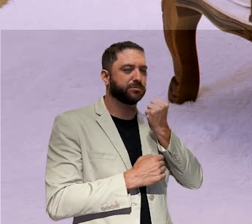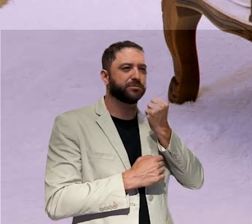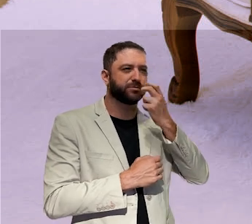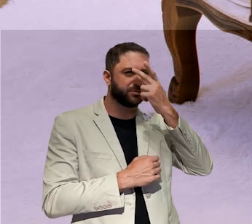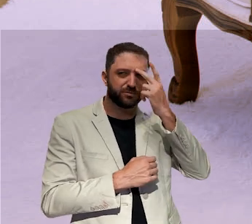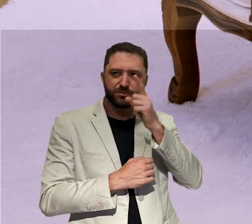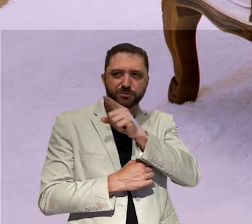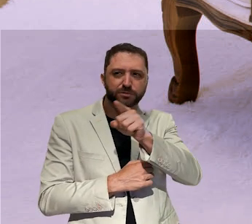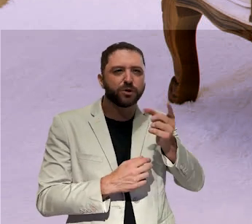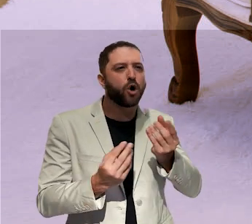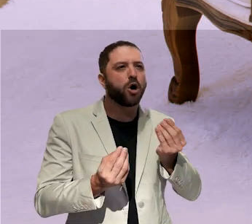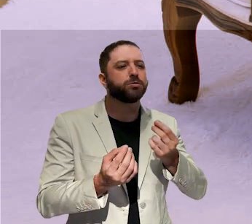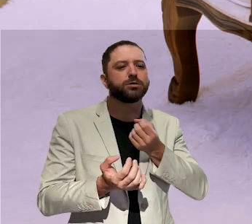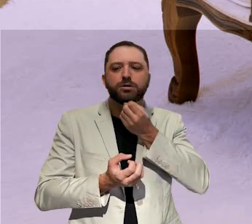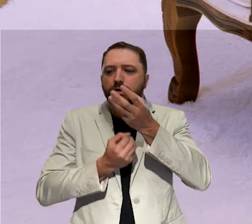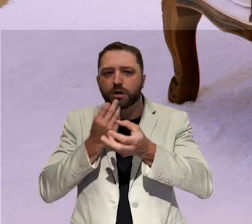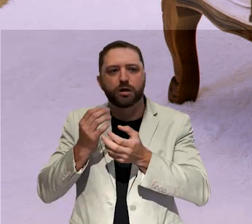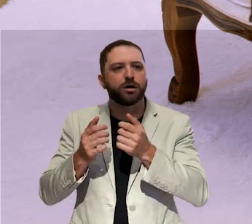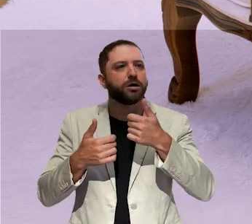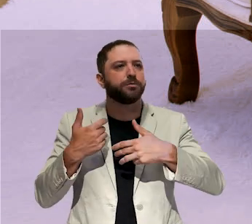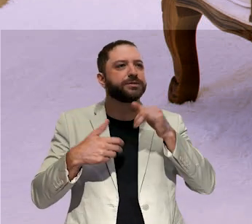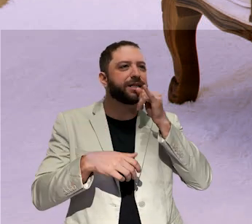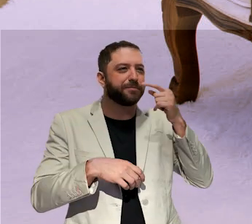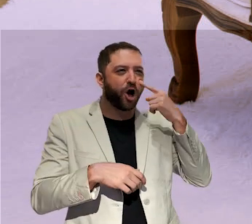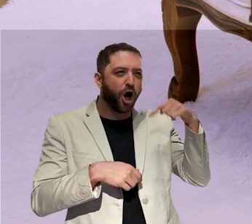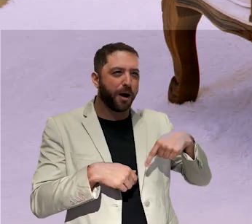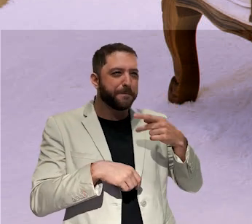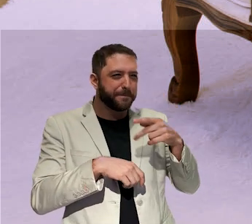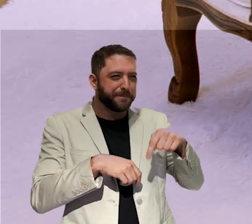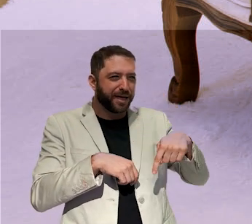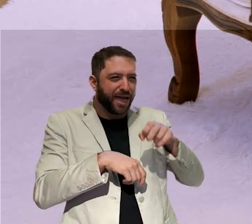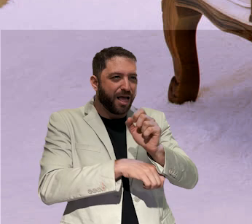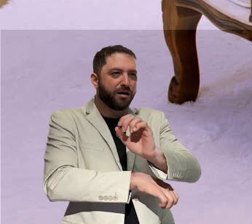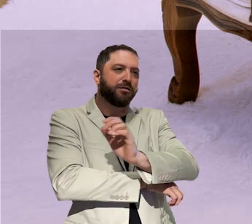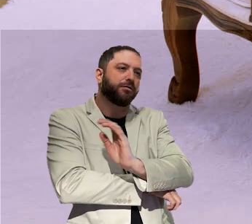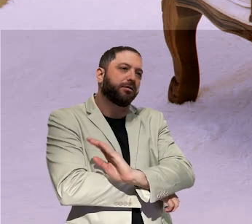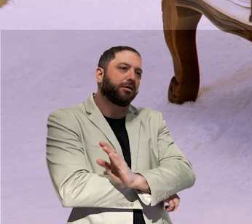expressa? Aí existem várias, por exemplo, a perna inquieta.